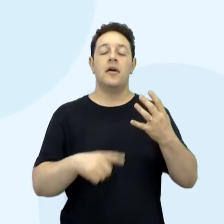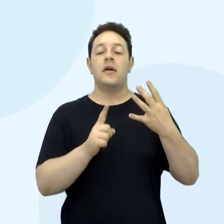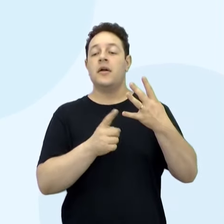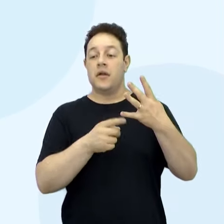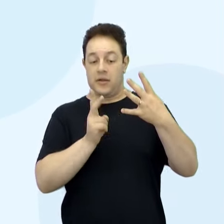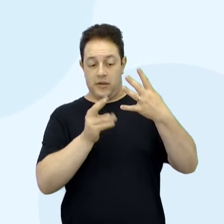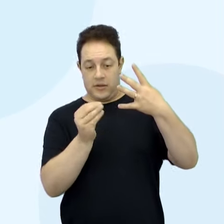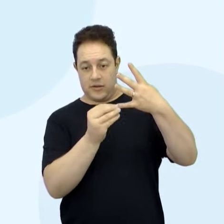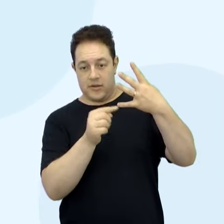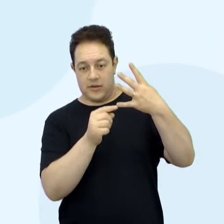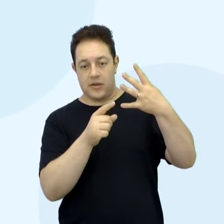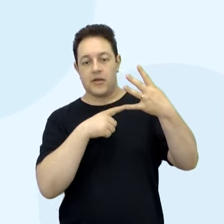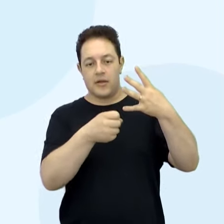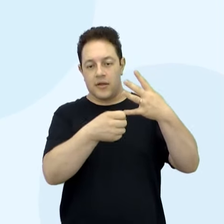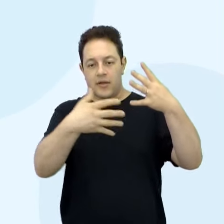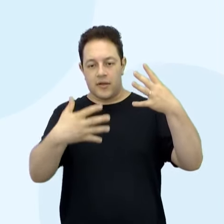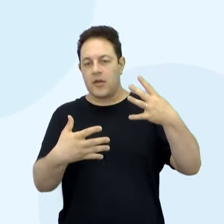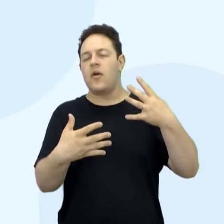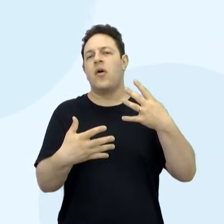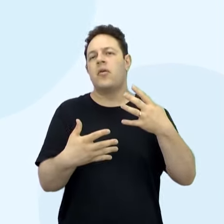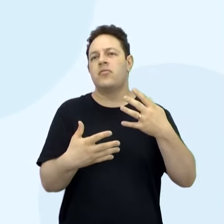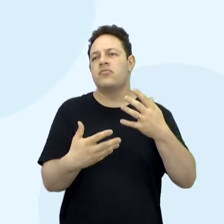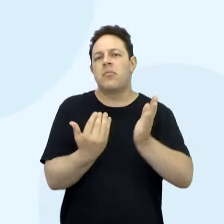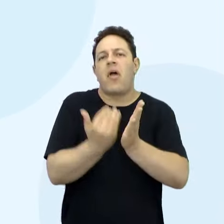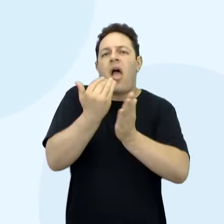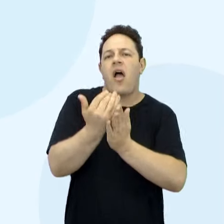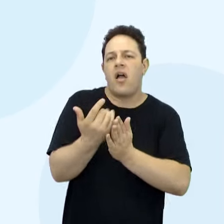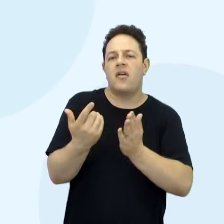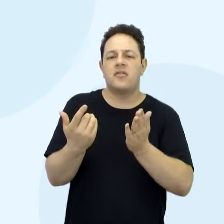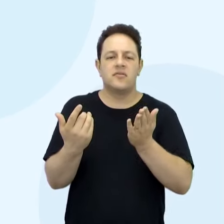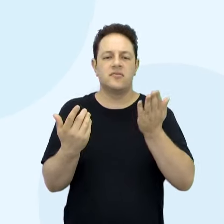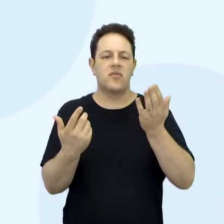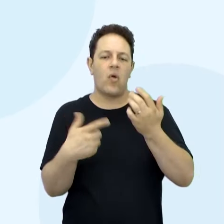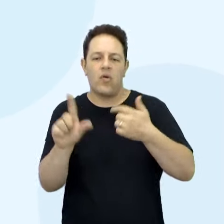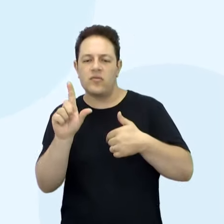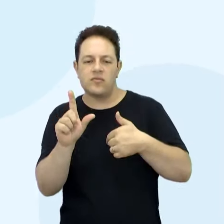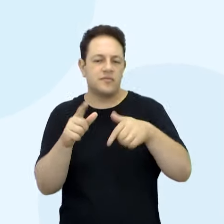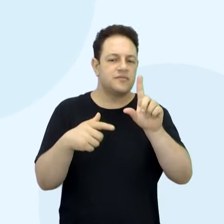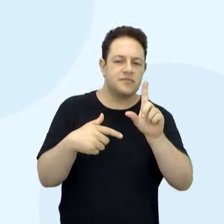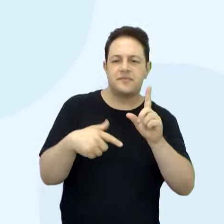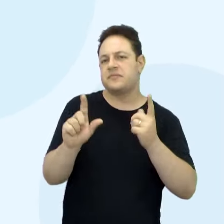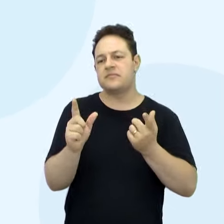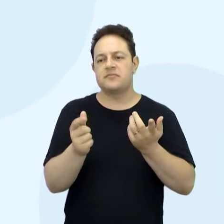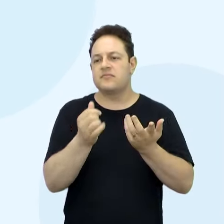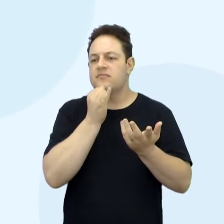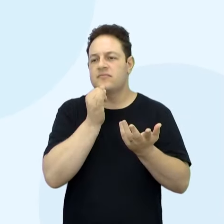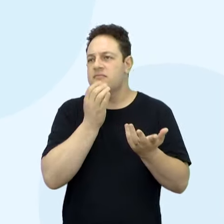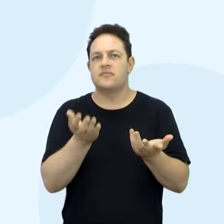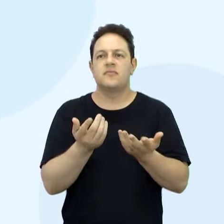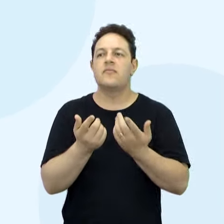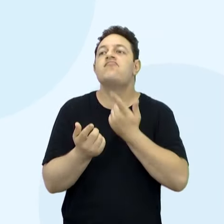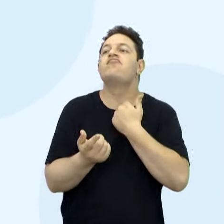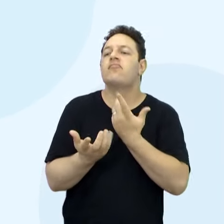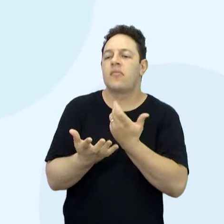estar aí extras mesmo, né? Extras que a gente pensa aí em